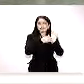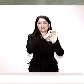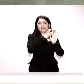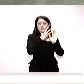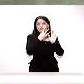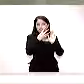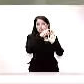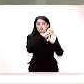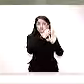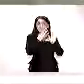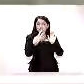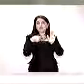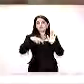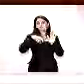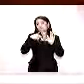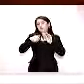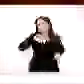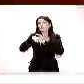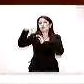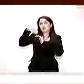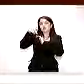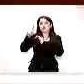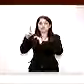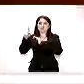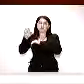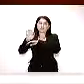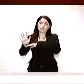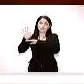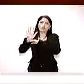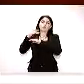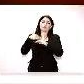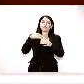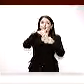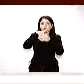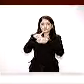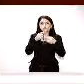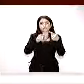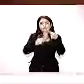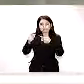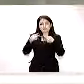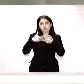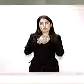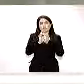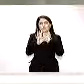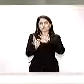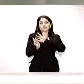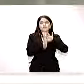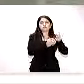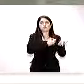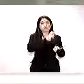Ministério Público Estadual voto que está em discussão em votação aprovado item